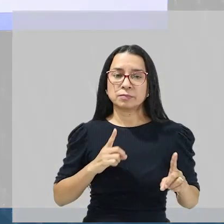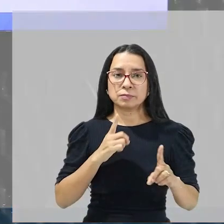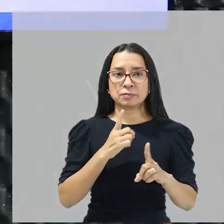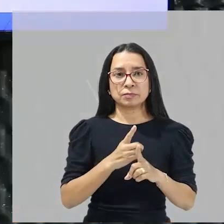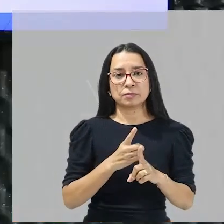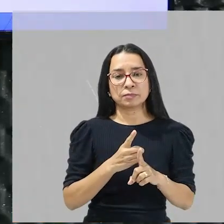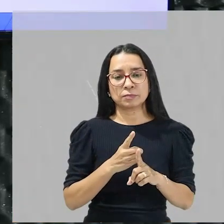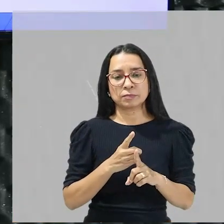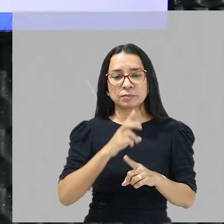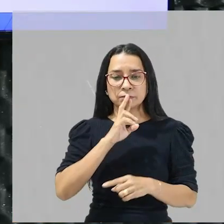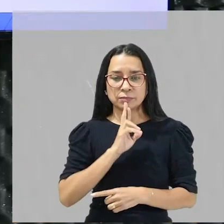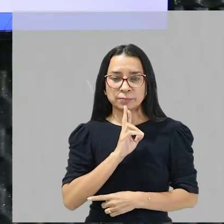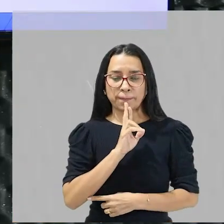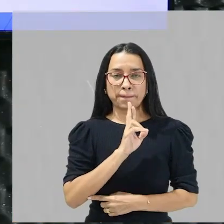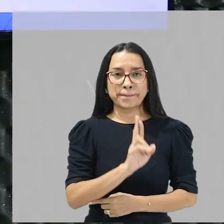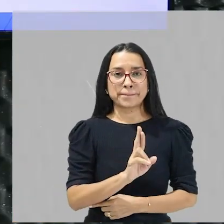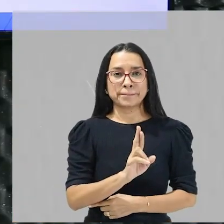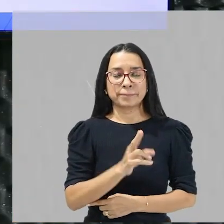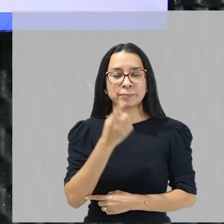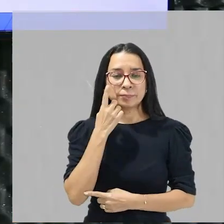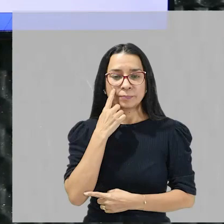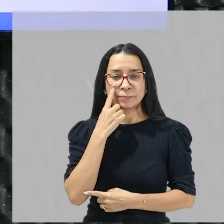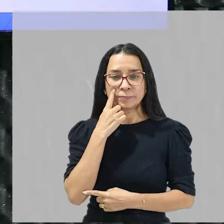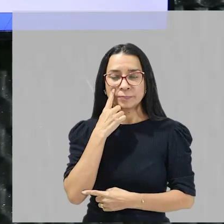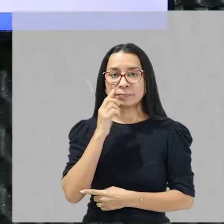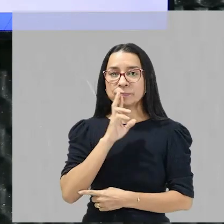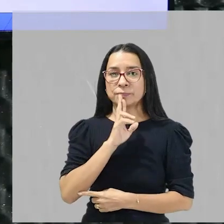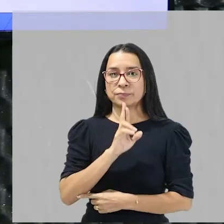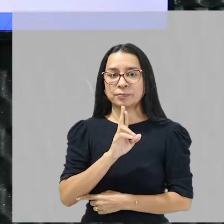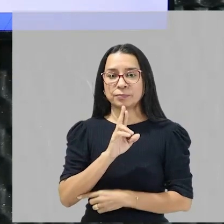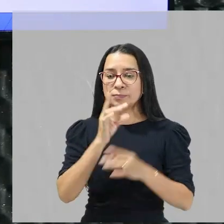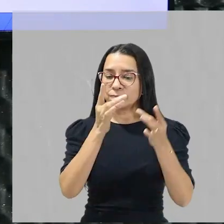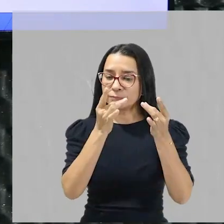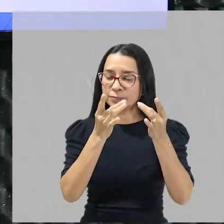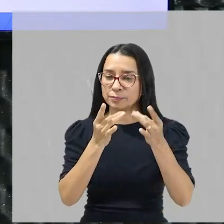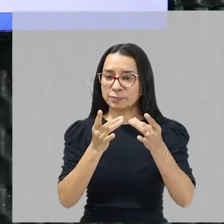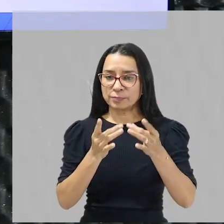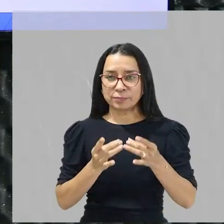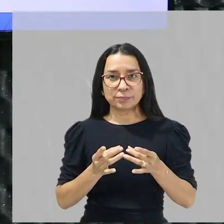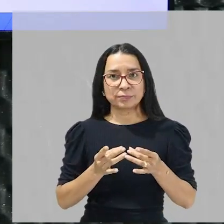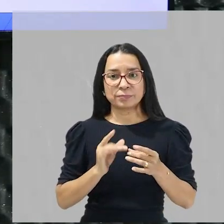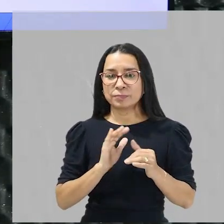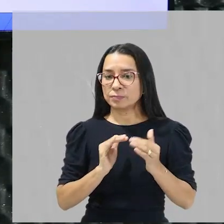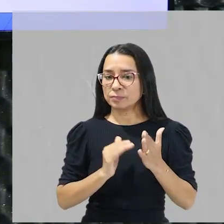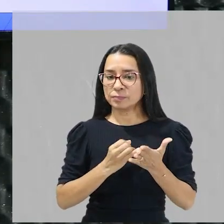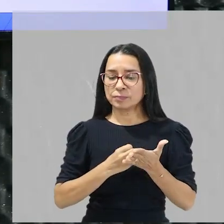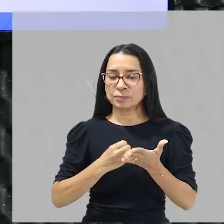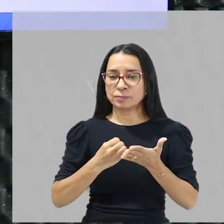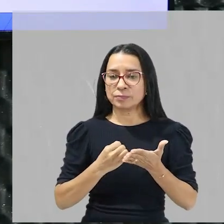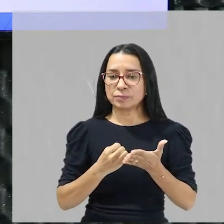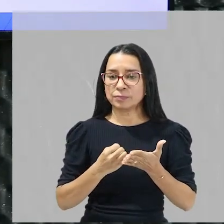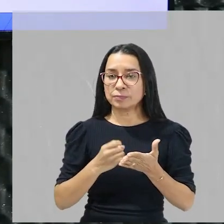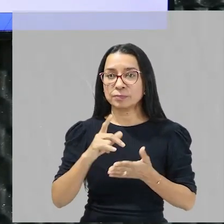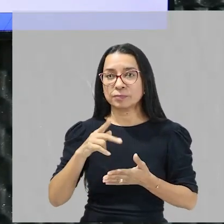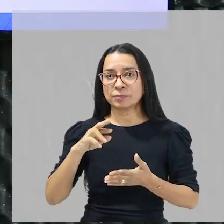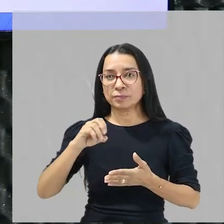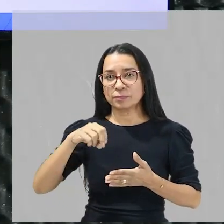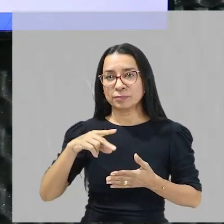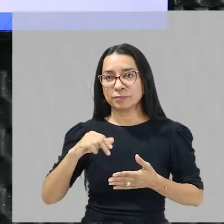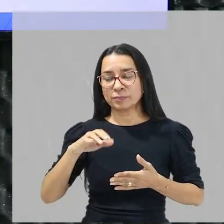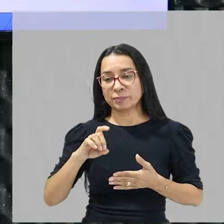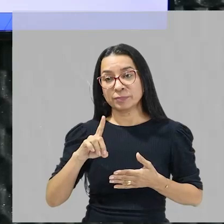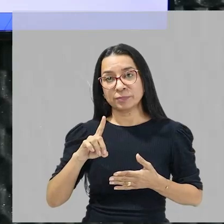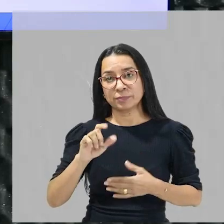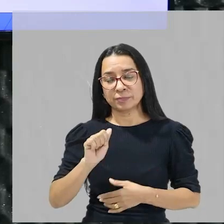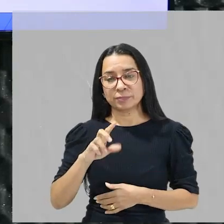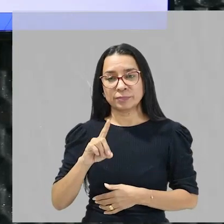encontramos até o nosso gabarito. Veja que a resolução, toda ela, foi a partir de propriedades do logaritmo